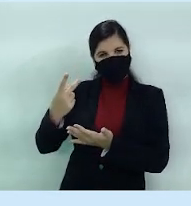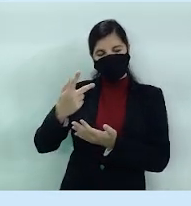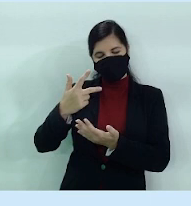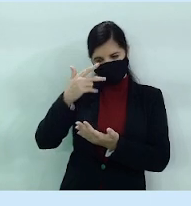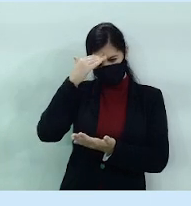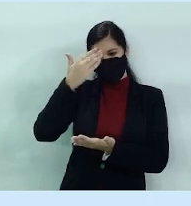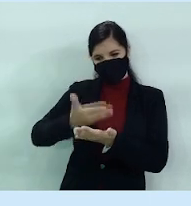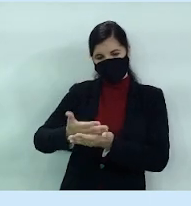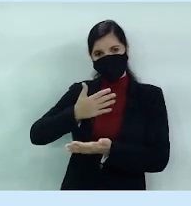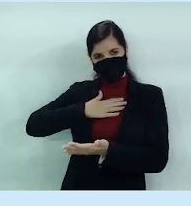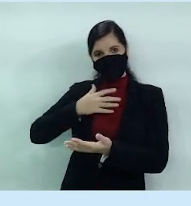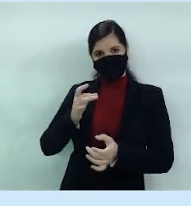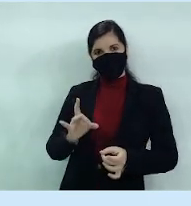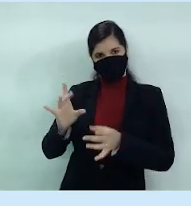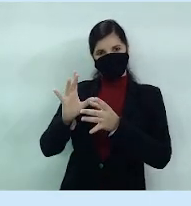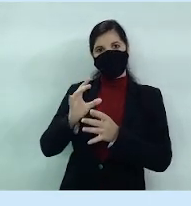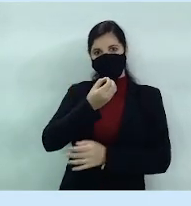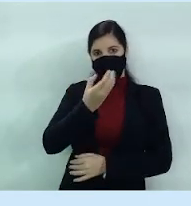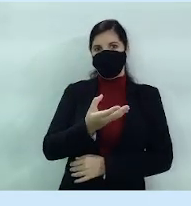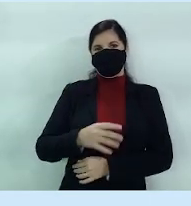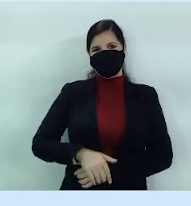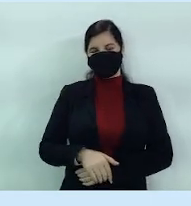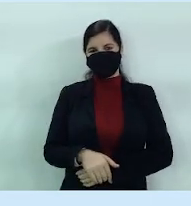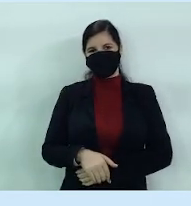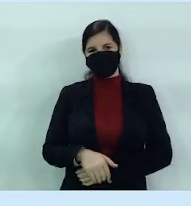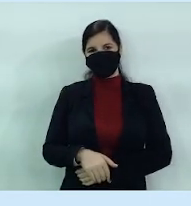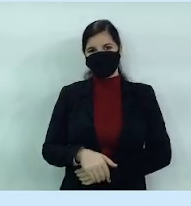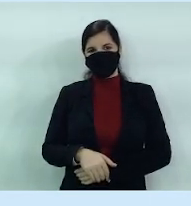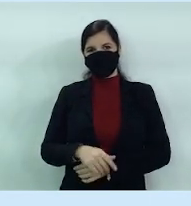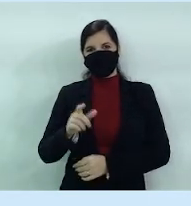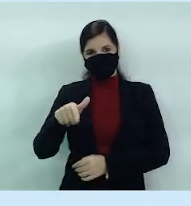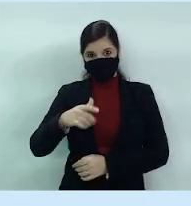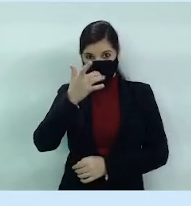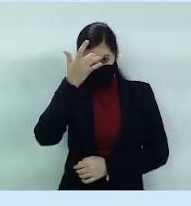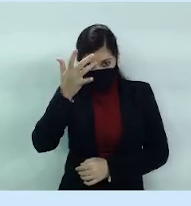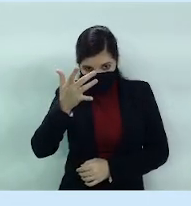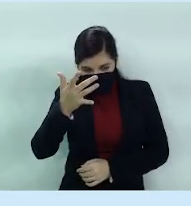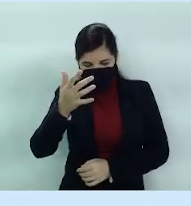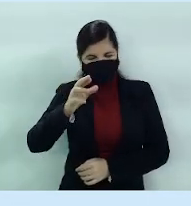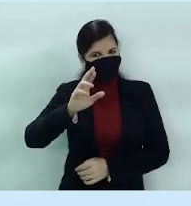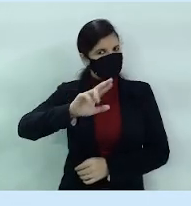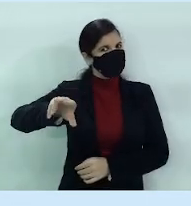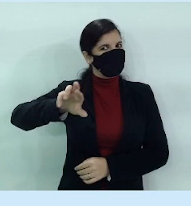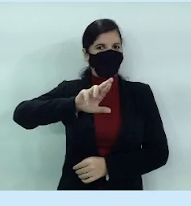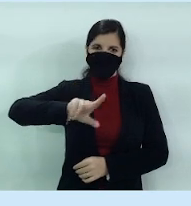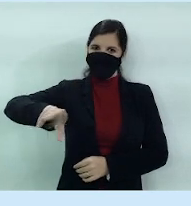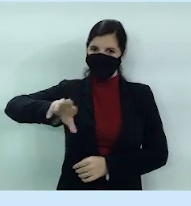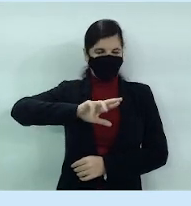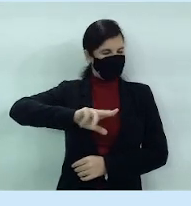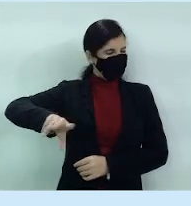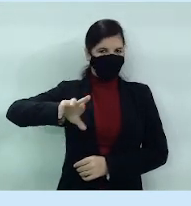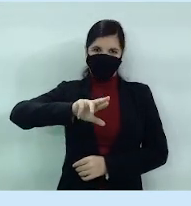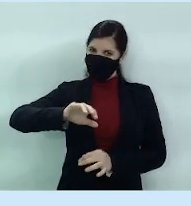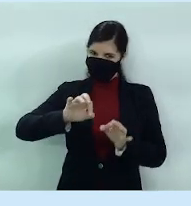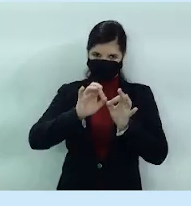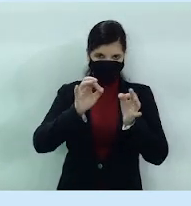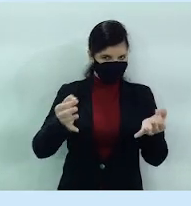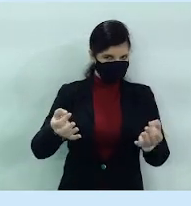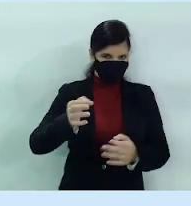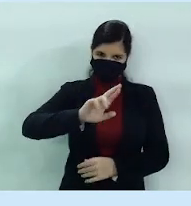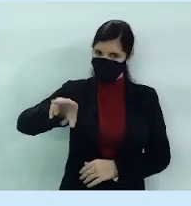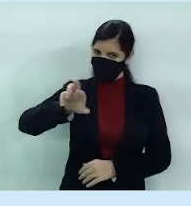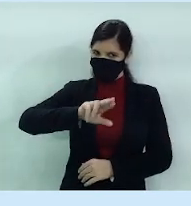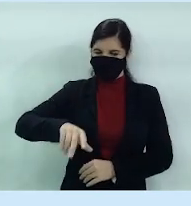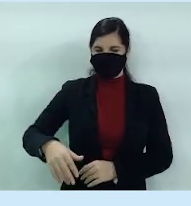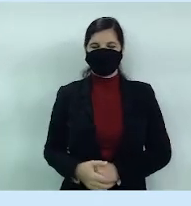a acreditar em você. E essa daí não é uma tarefa tão fácil, tá, gente? Não é uma tarefa muito simples.